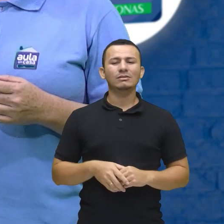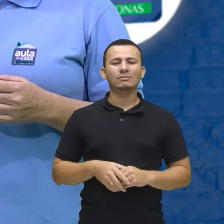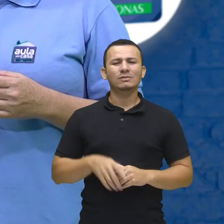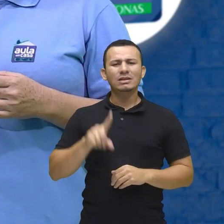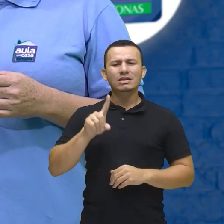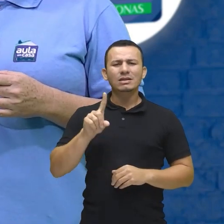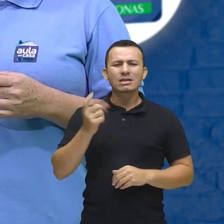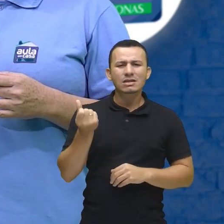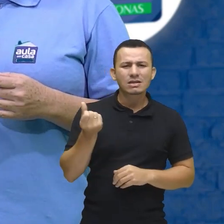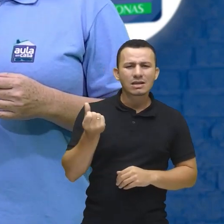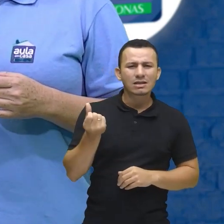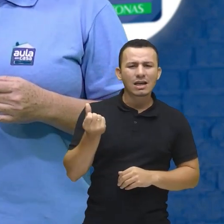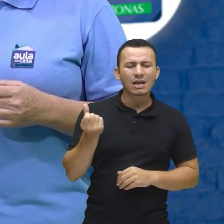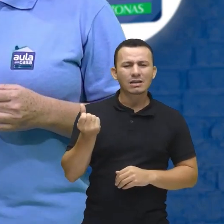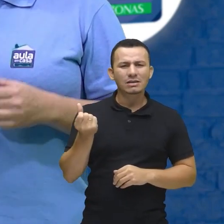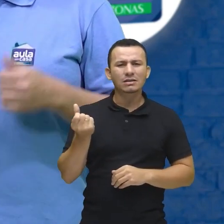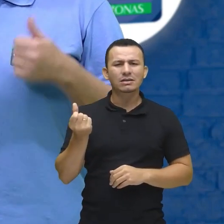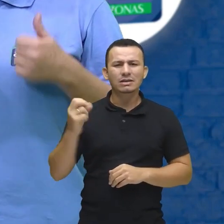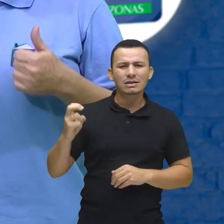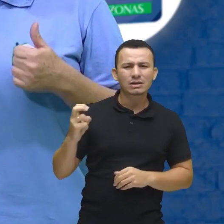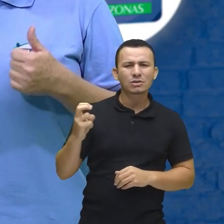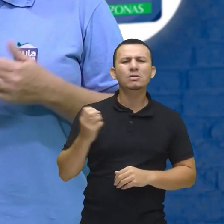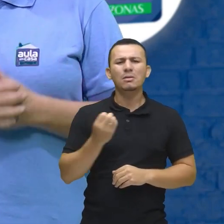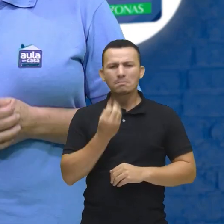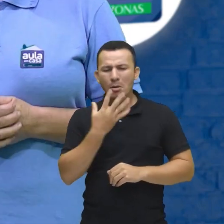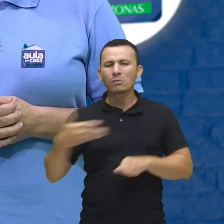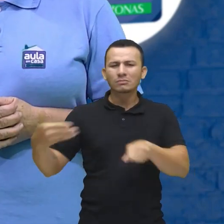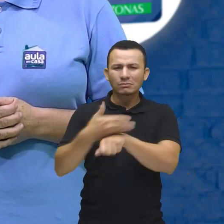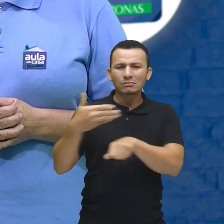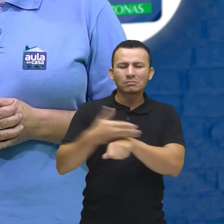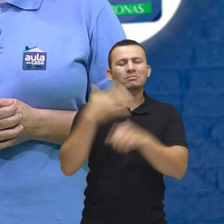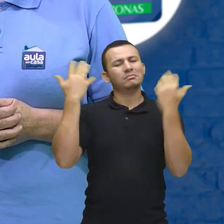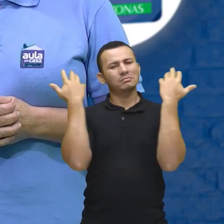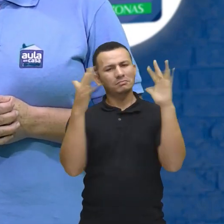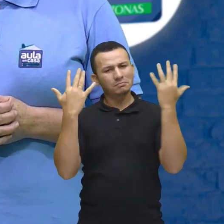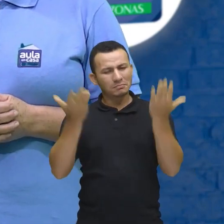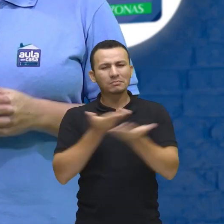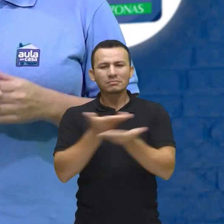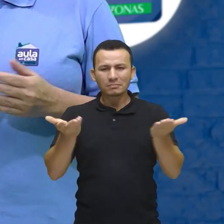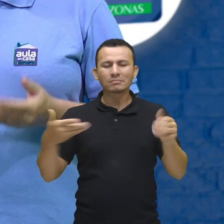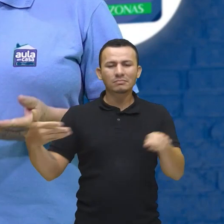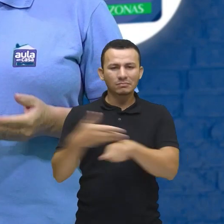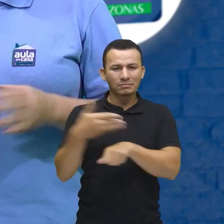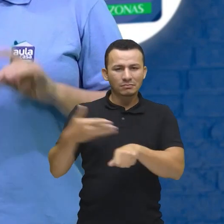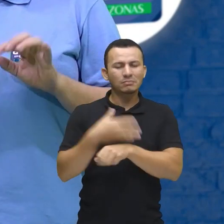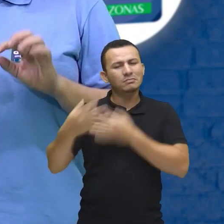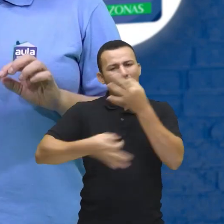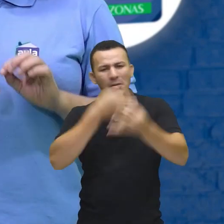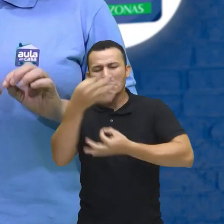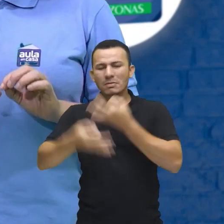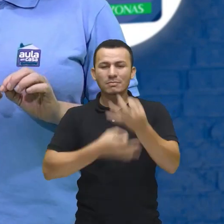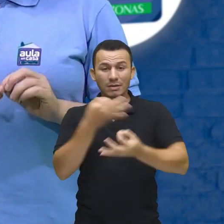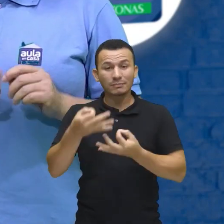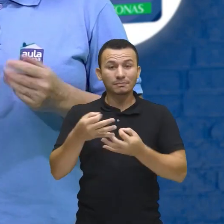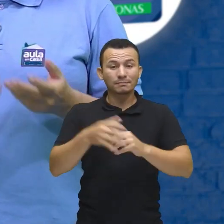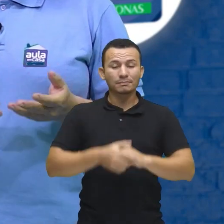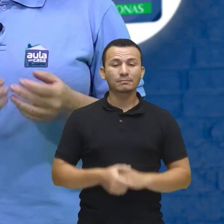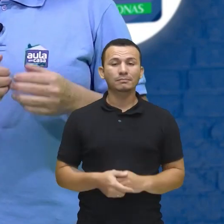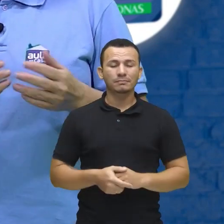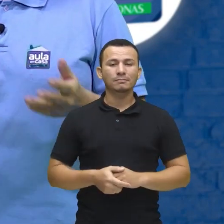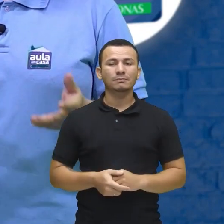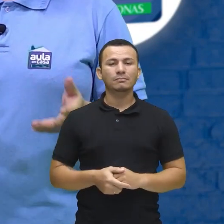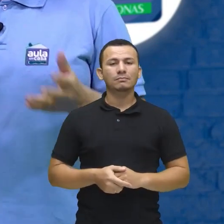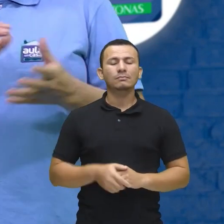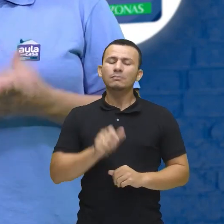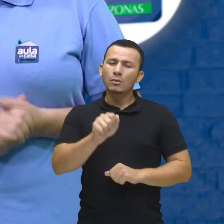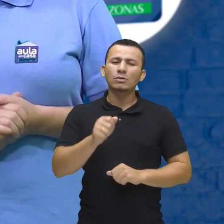acho, 5. Então, parabéns aí quem participou, sabe, dando a sua opinião. E coloquem aí, de que forma, que